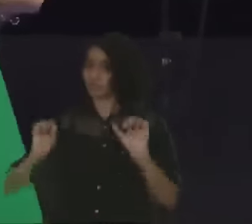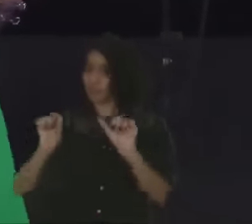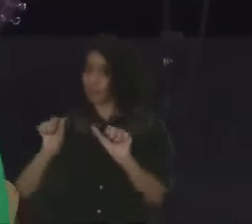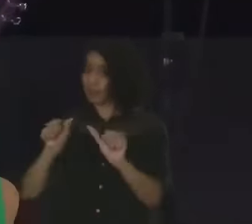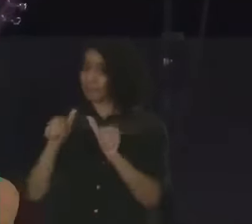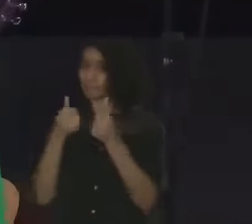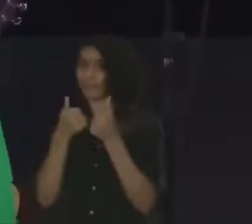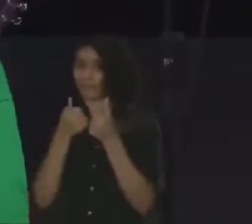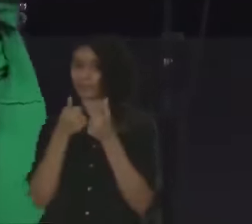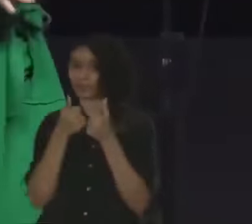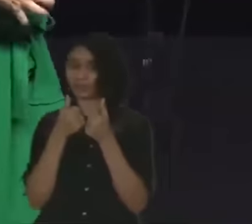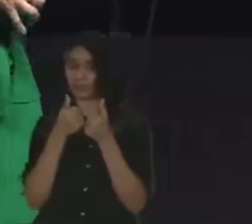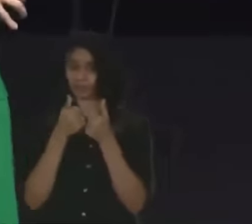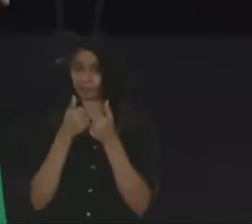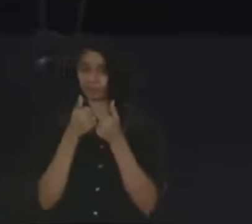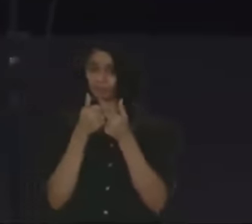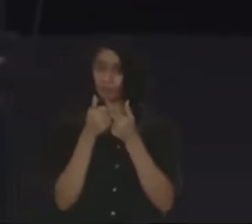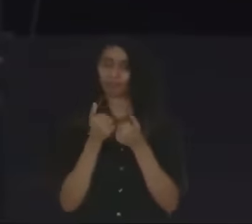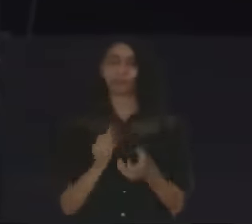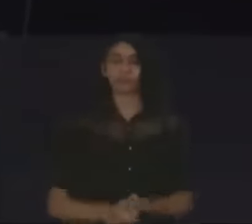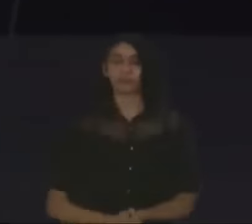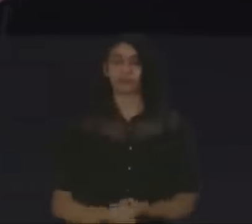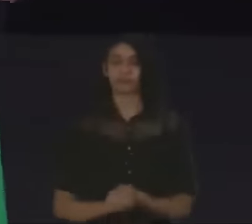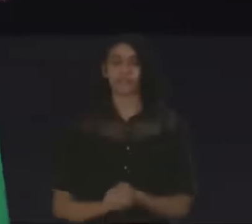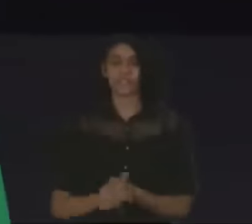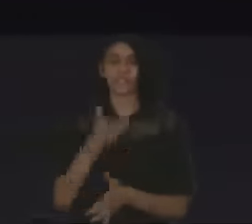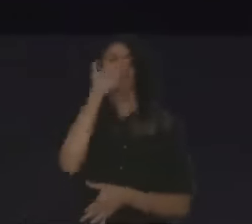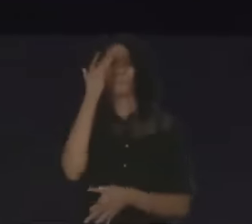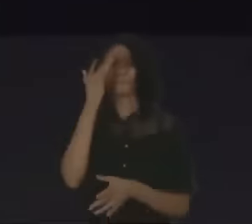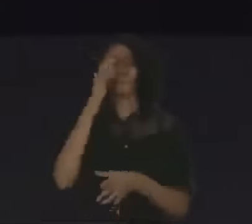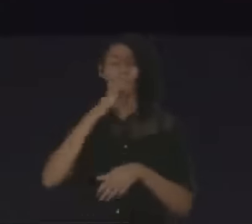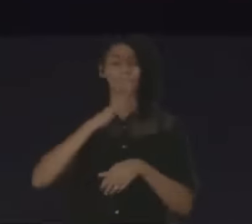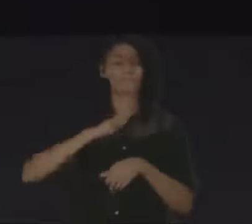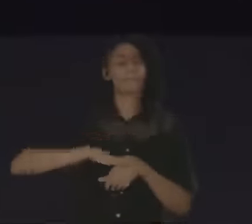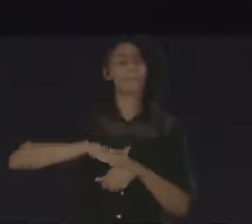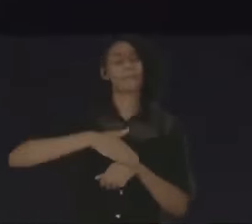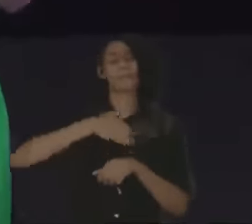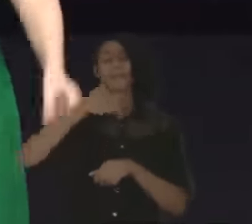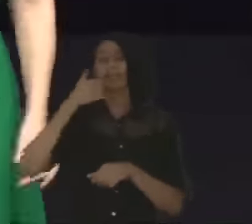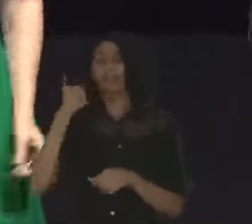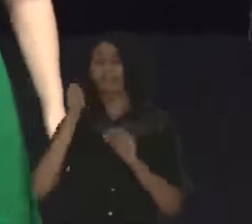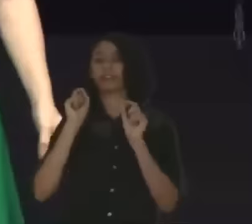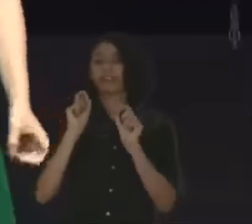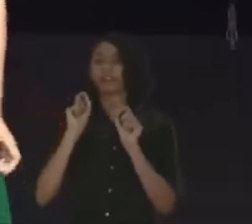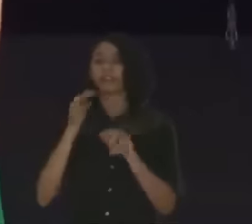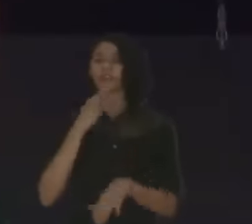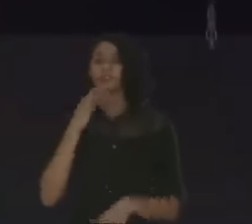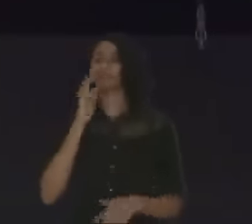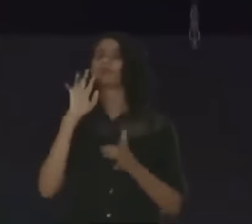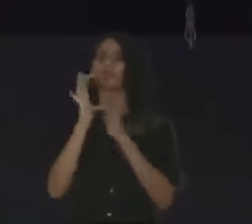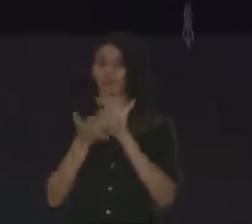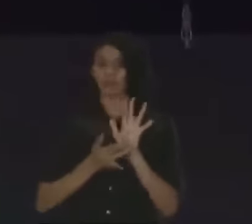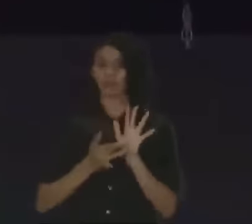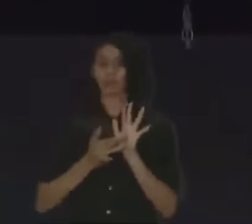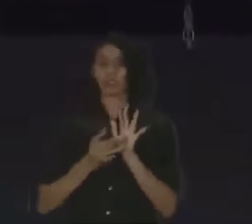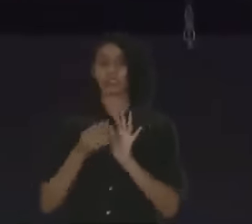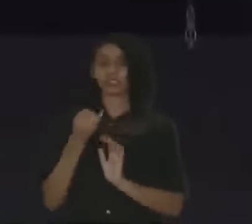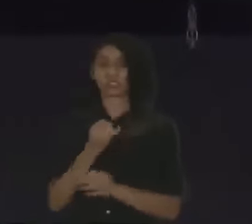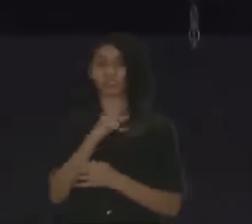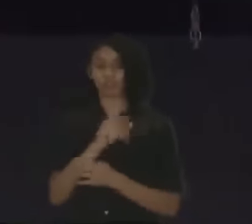e mais afortunada aventura que existe no mundo é conhecer Jesus quanto